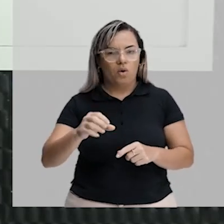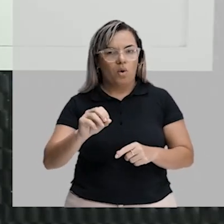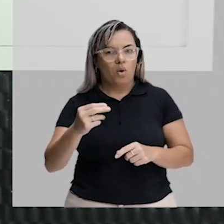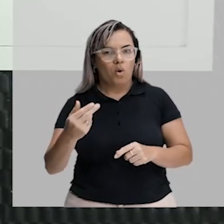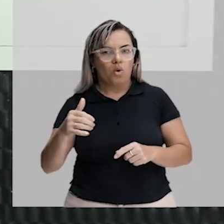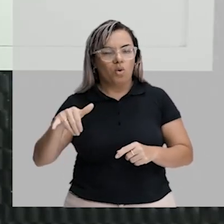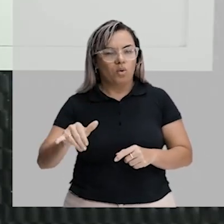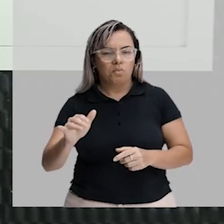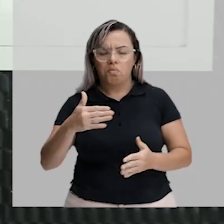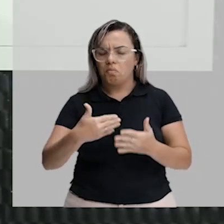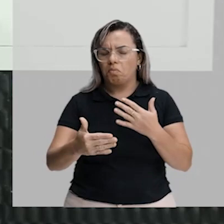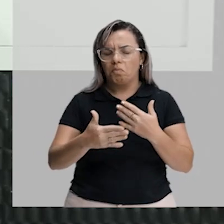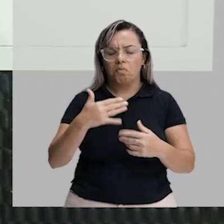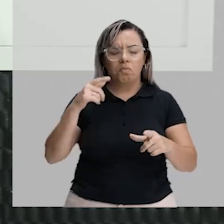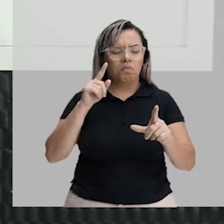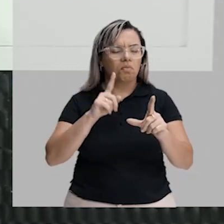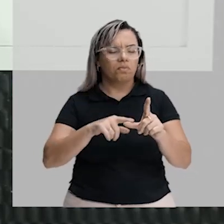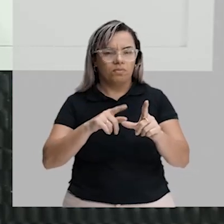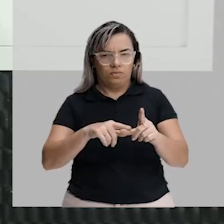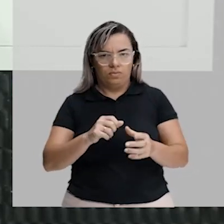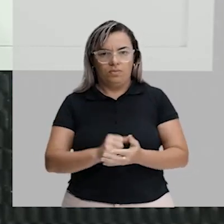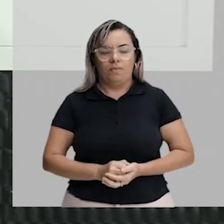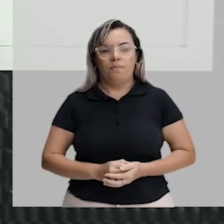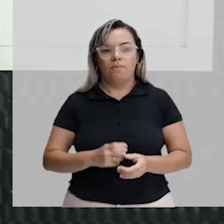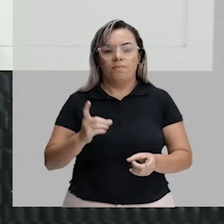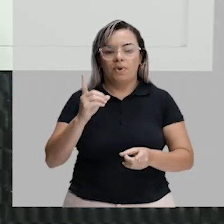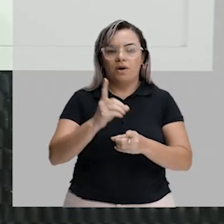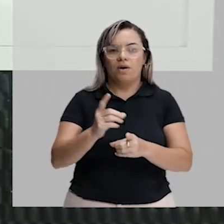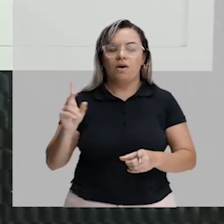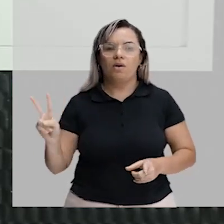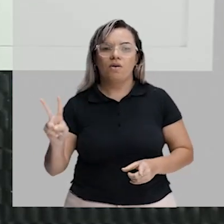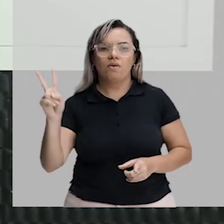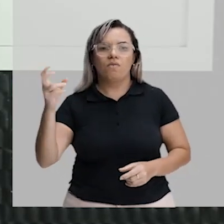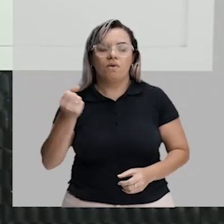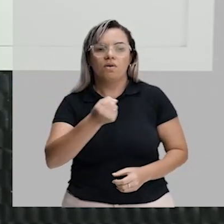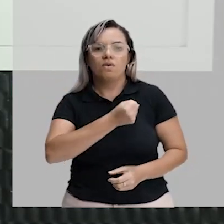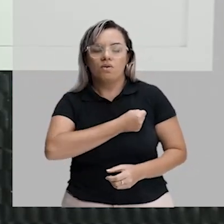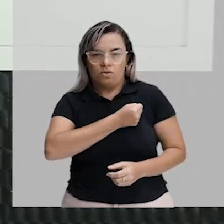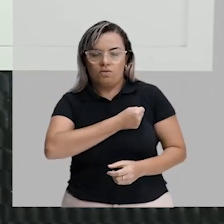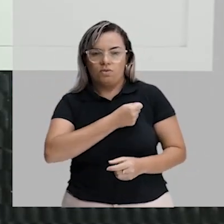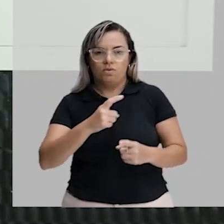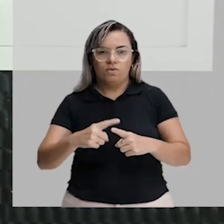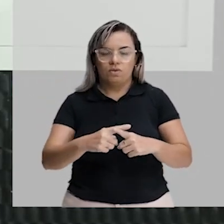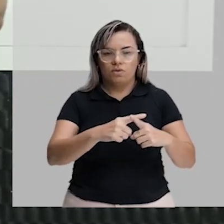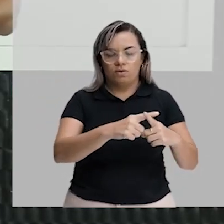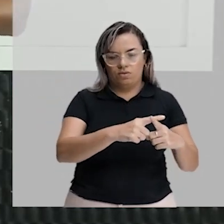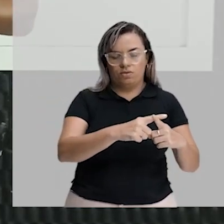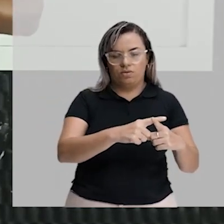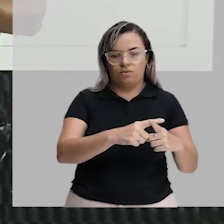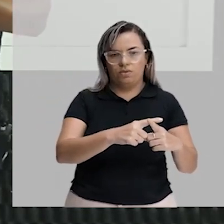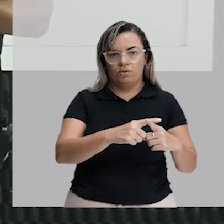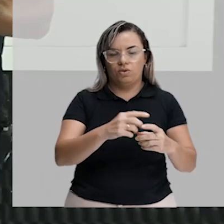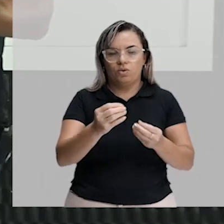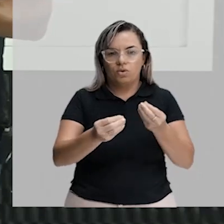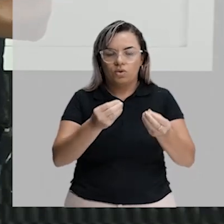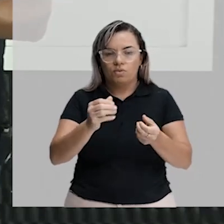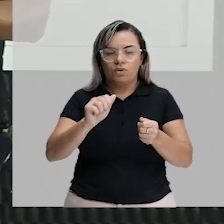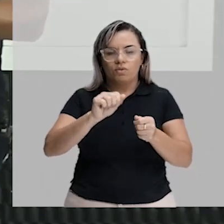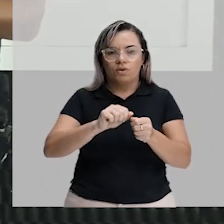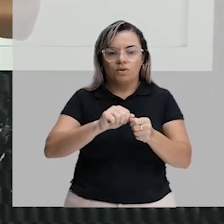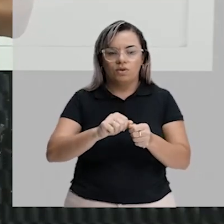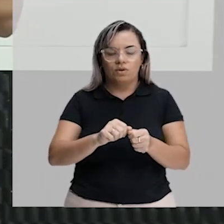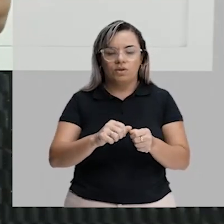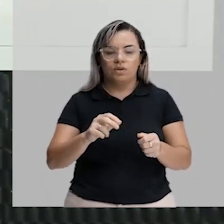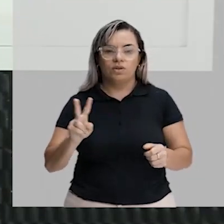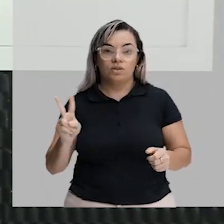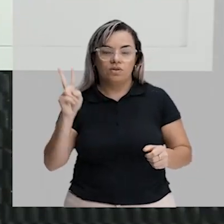para eu encontrar o valor numérico do polinômio, eu vou substituir esse valor de x por um número qualquer,